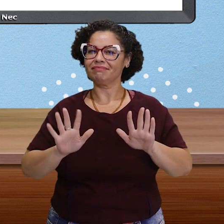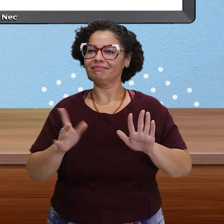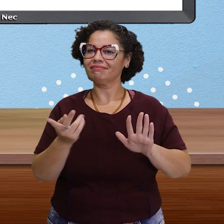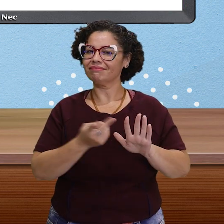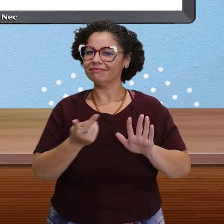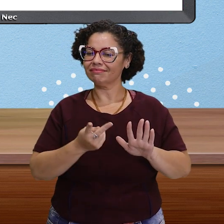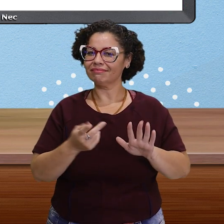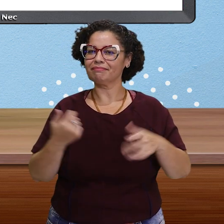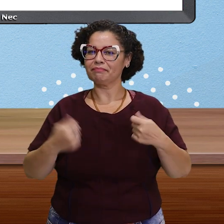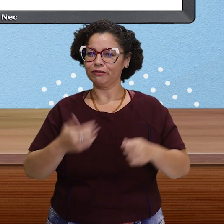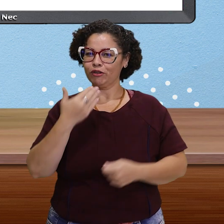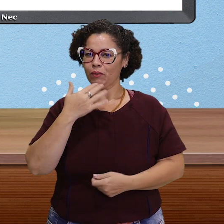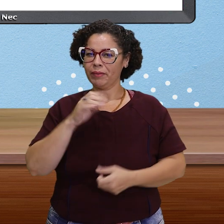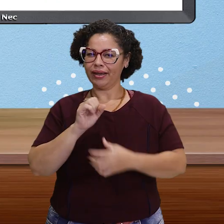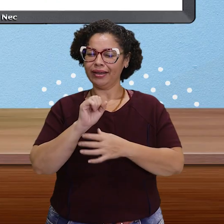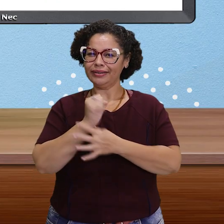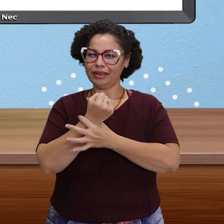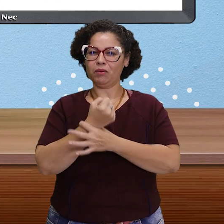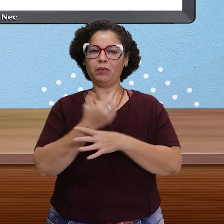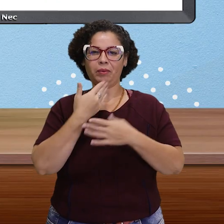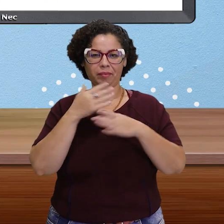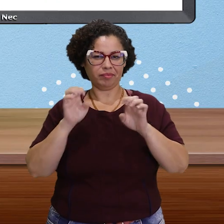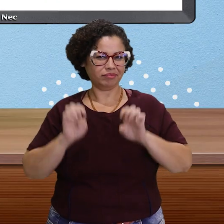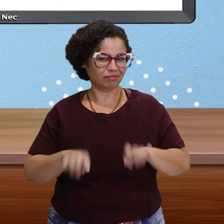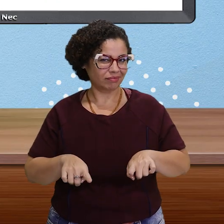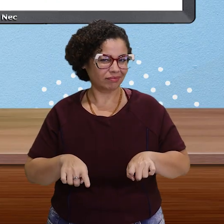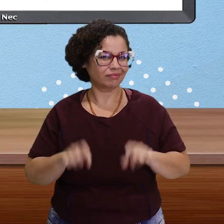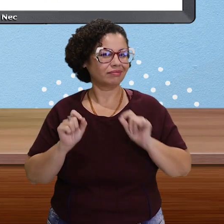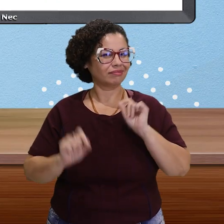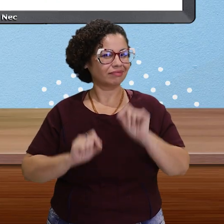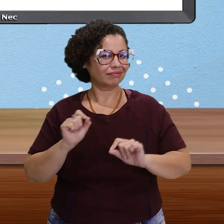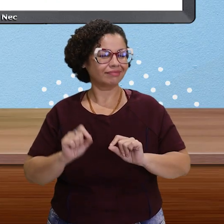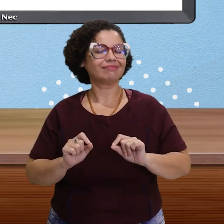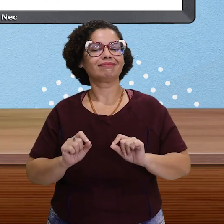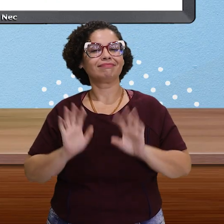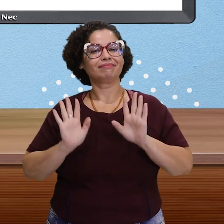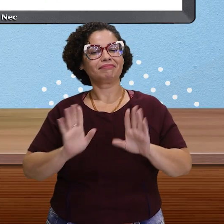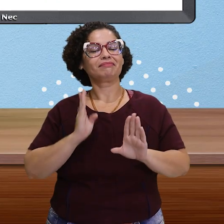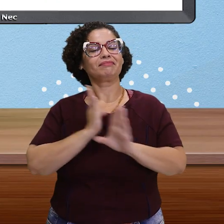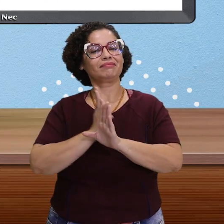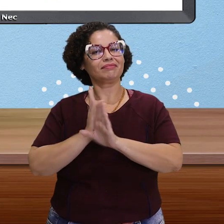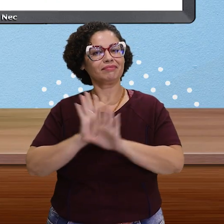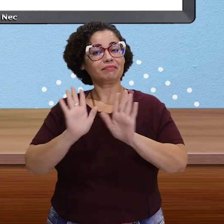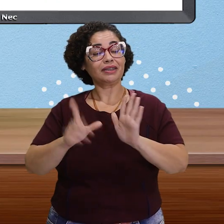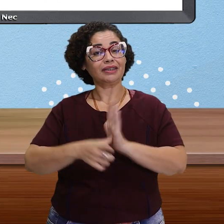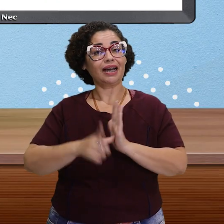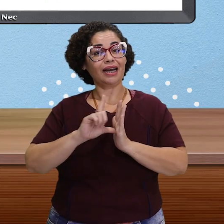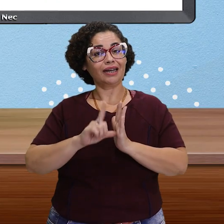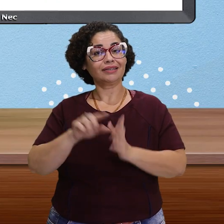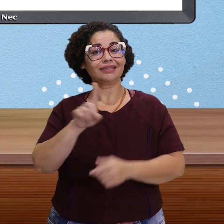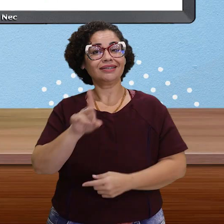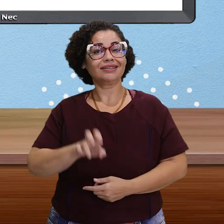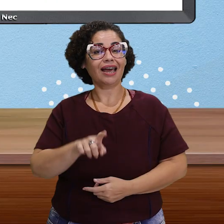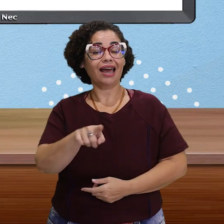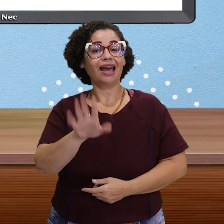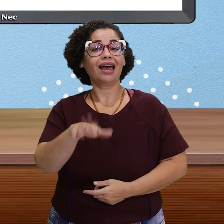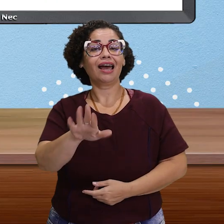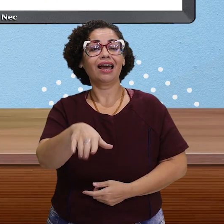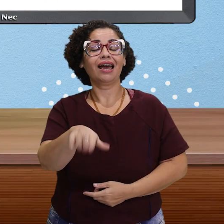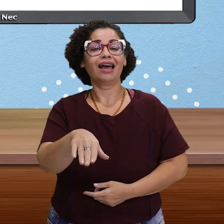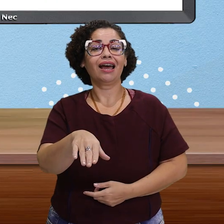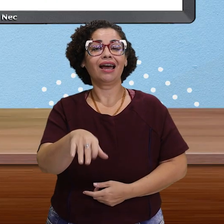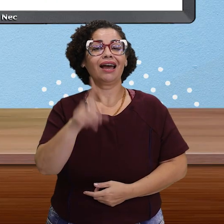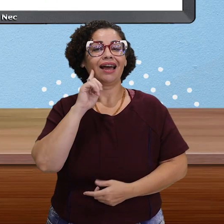Mas será que a gente tem comido de forma segura, Beto? Bom, isso a gente vai descobrir, mas antes... Ô